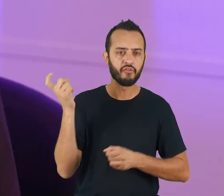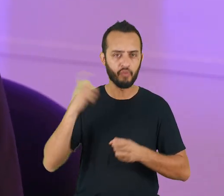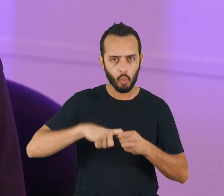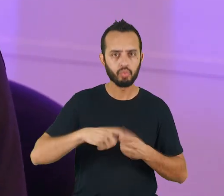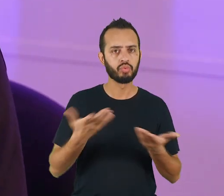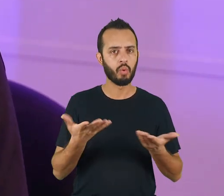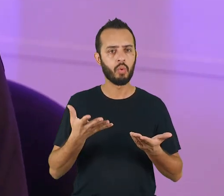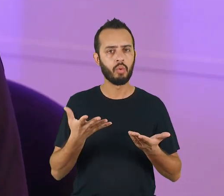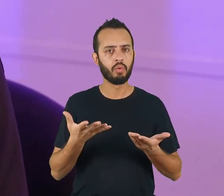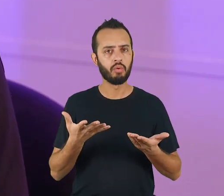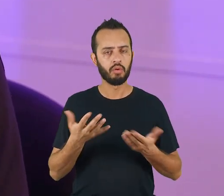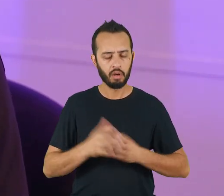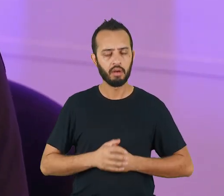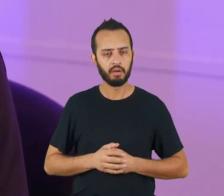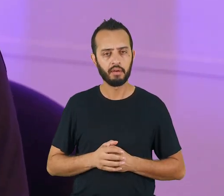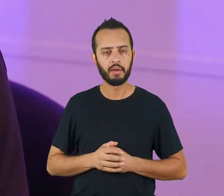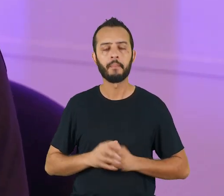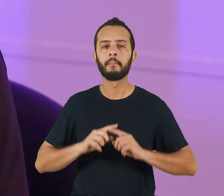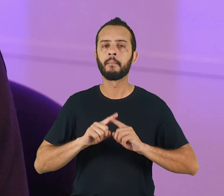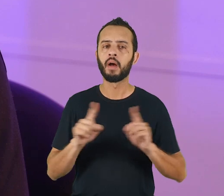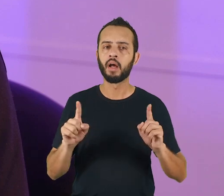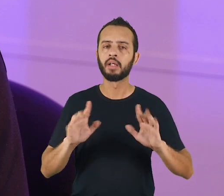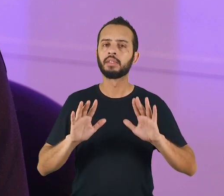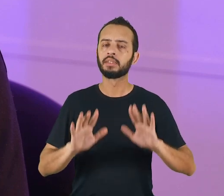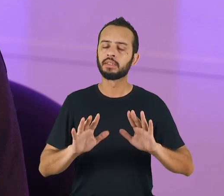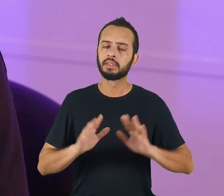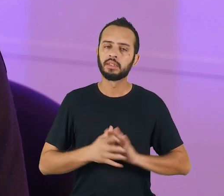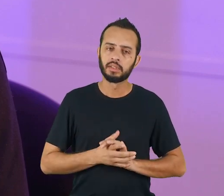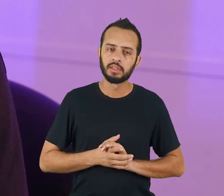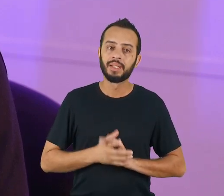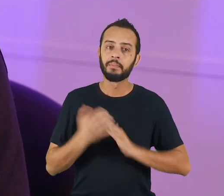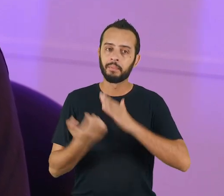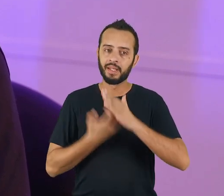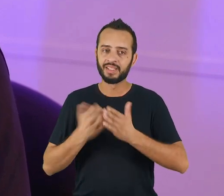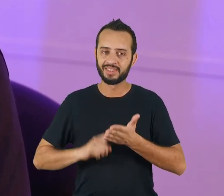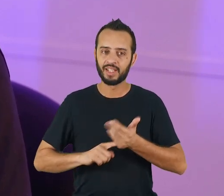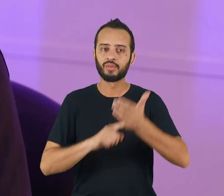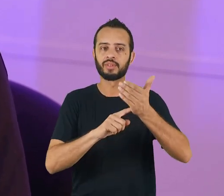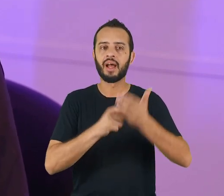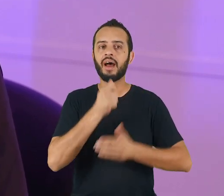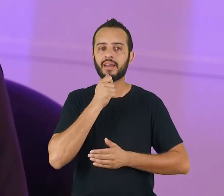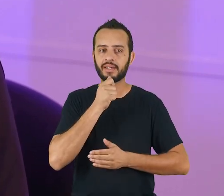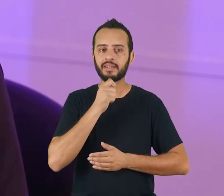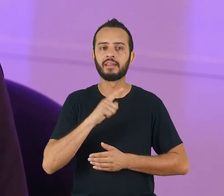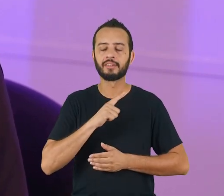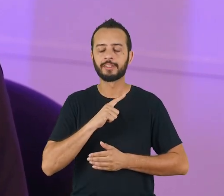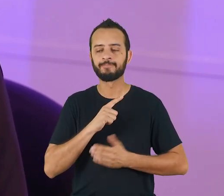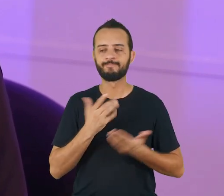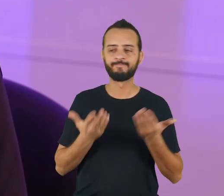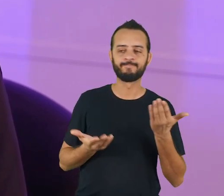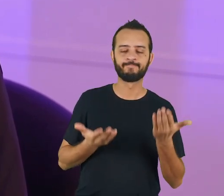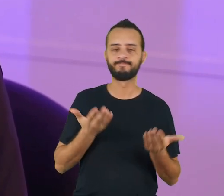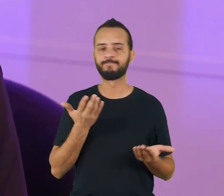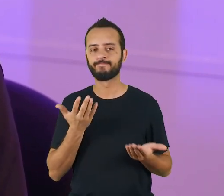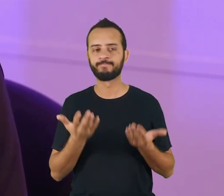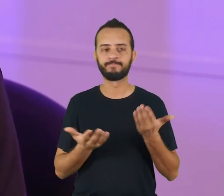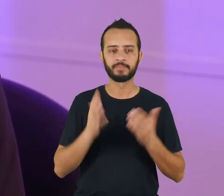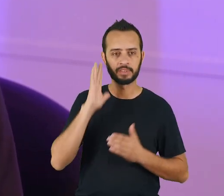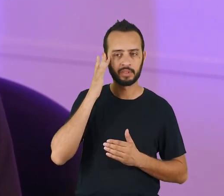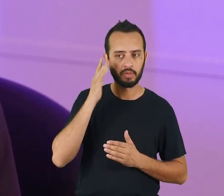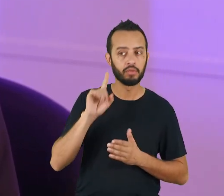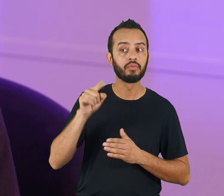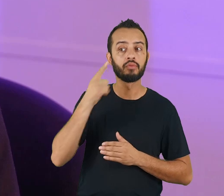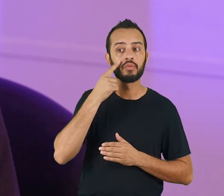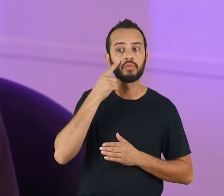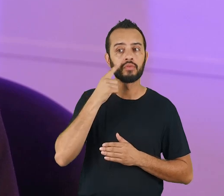uhum com tudo né então mas assim eh empresa de tecnologia ainda tem um grande dilema né isso aí acho que vale